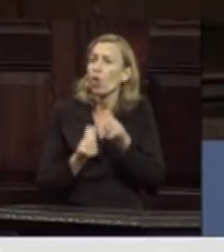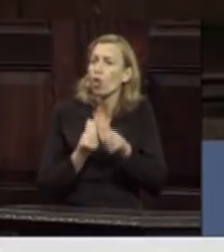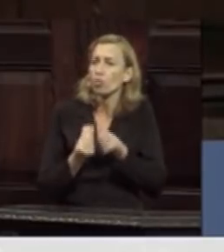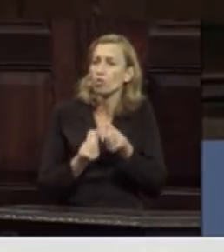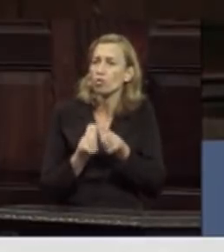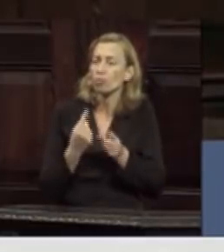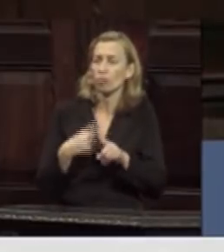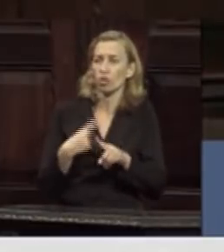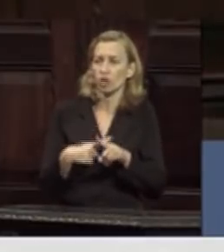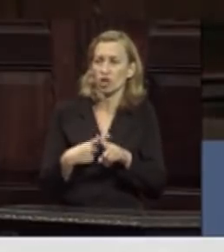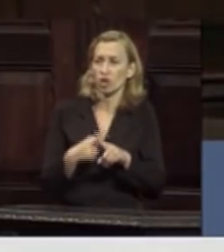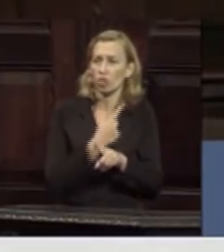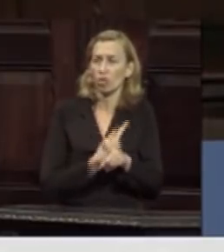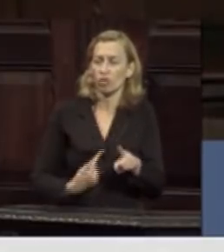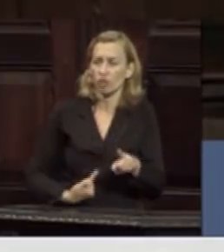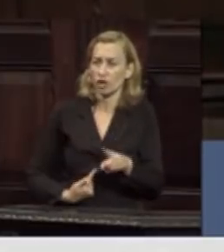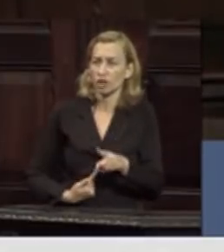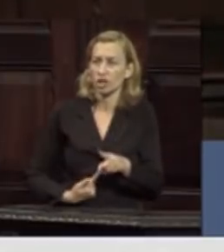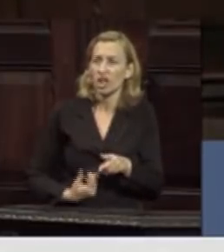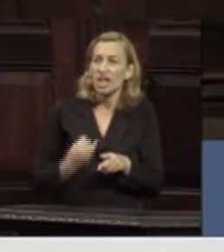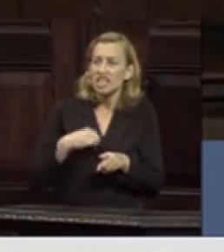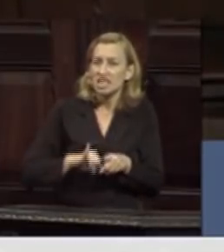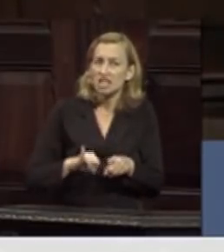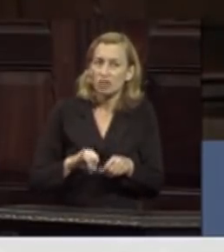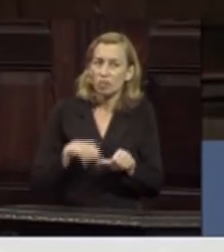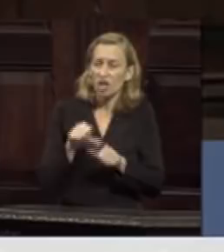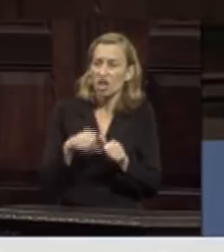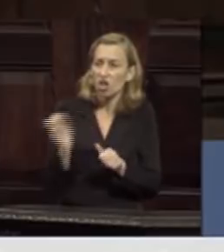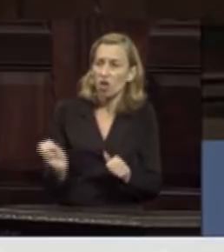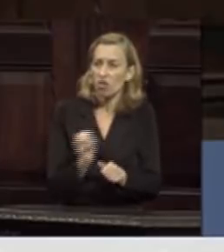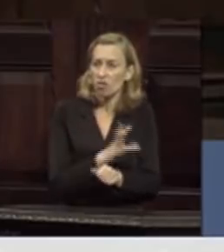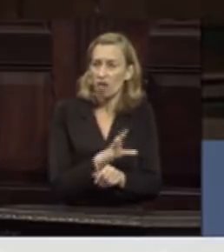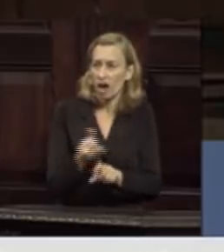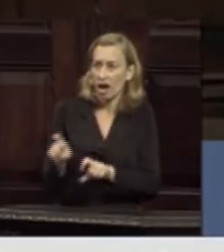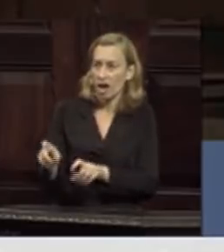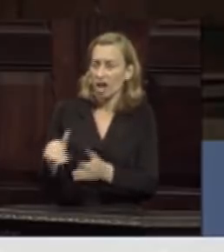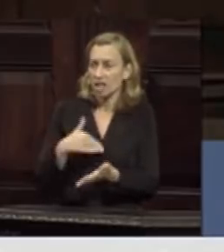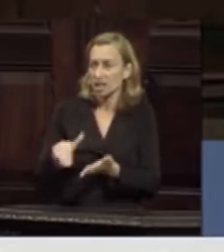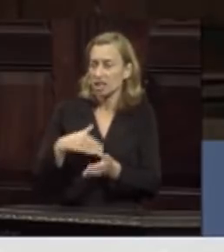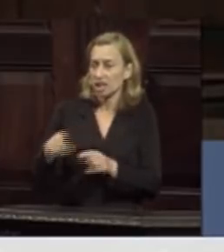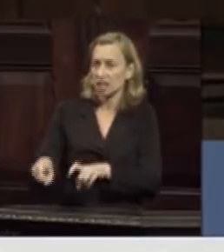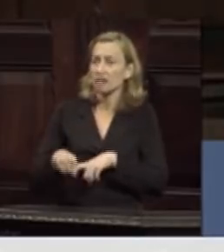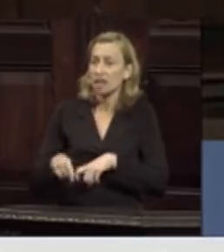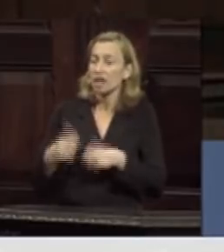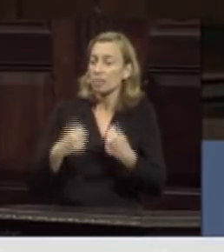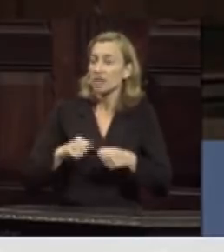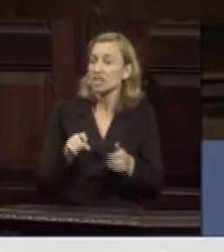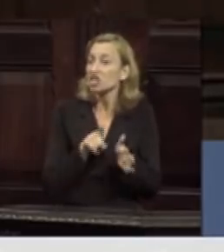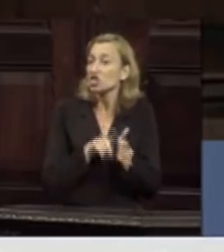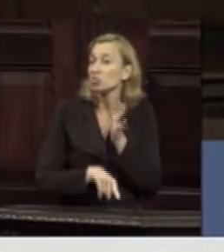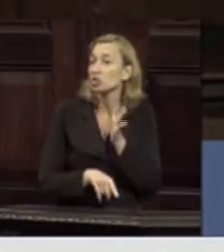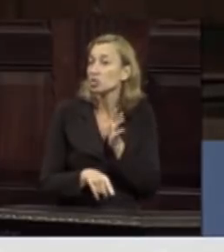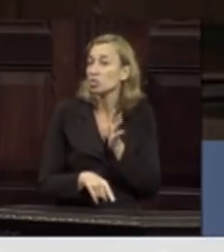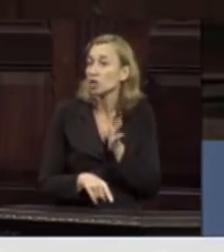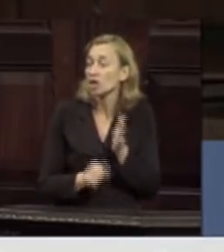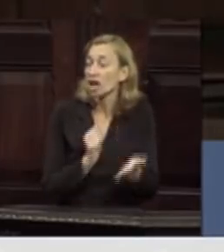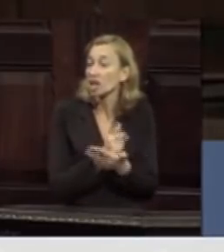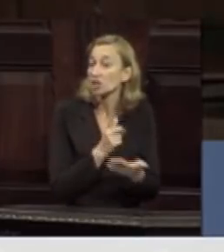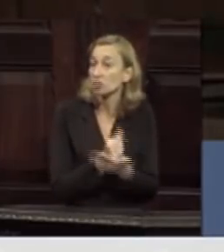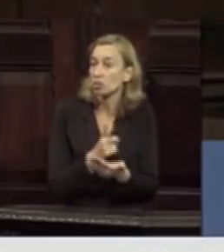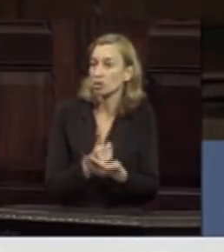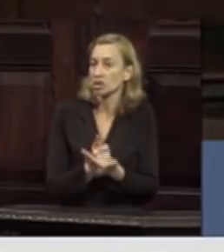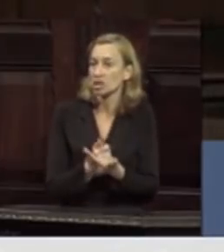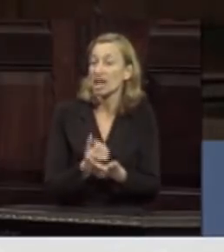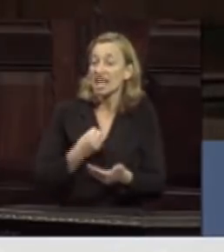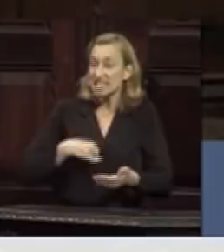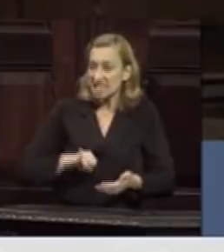acatá-la, porque se vamos modernizar a fazenda, tem que diminuir as perdas. Se a gente quer pagar o